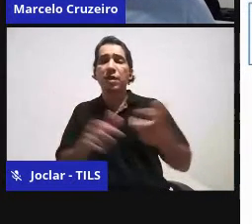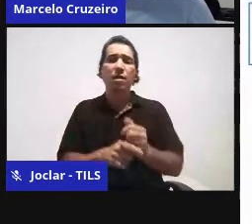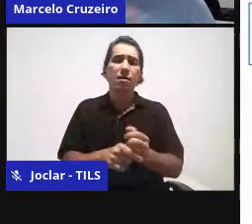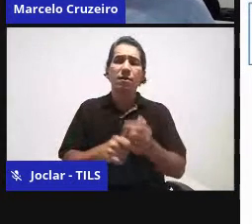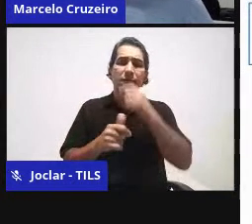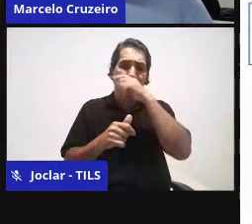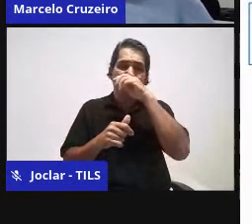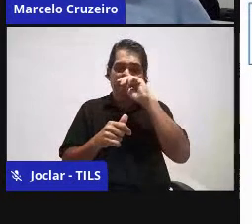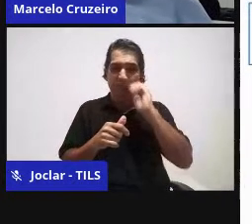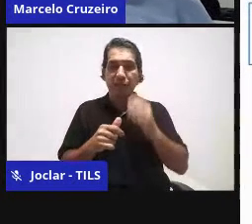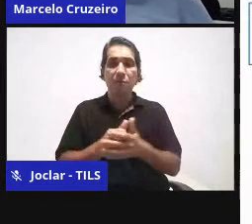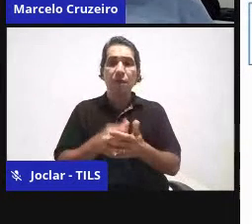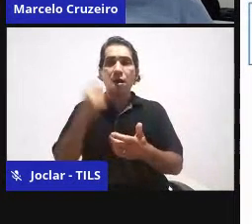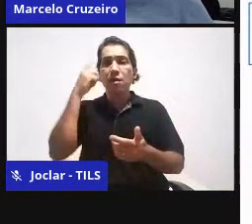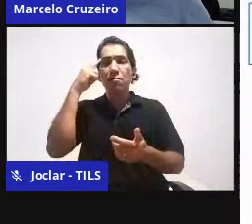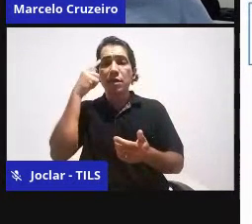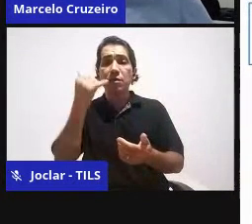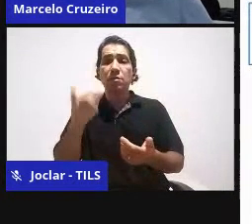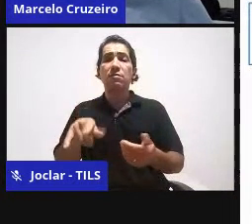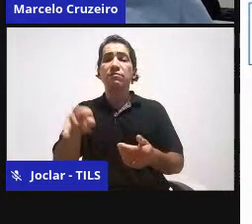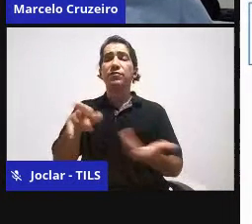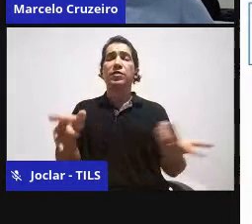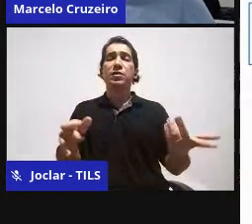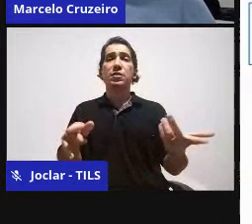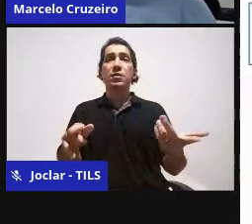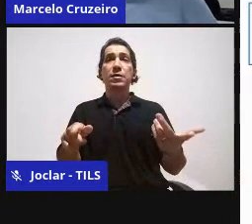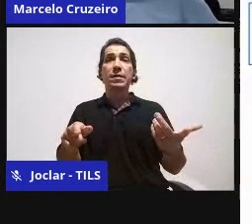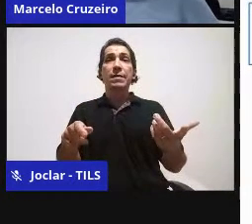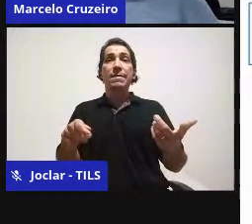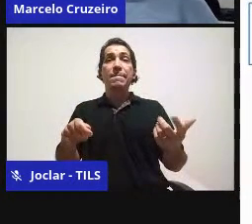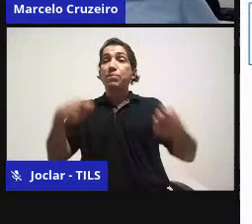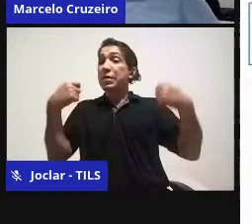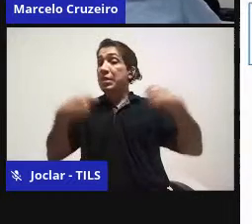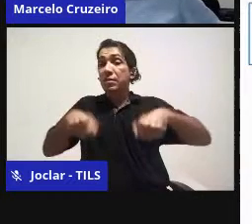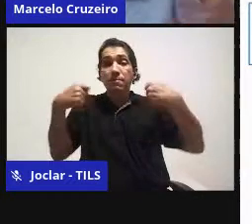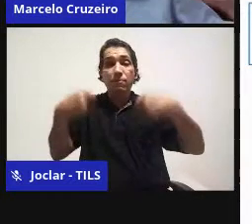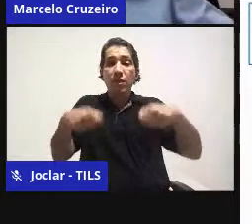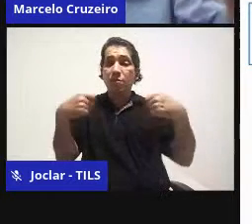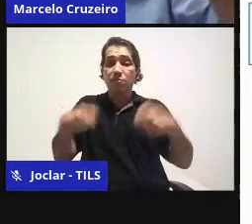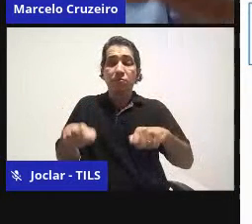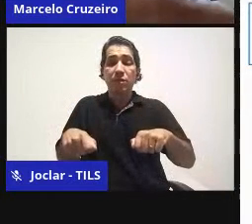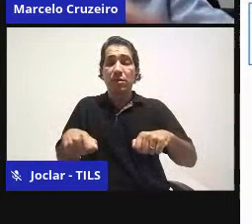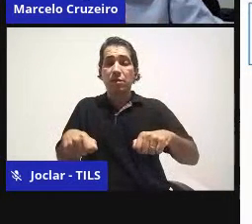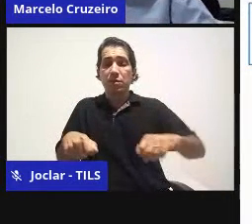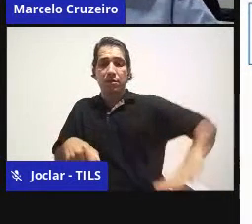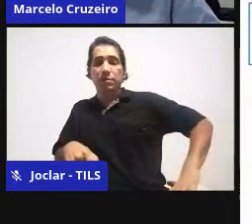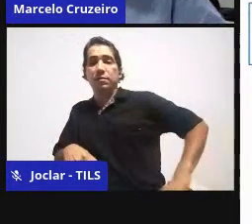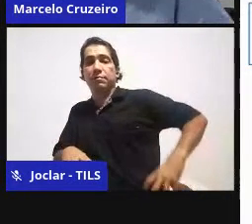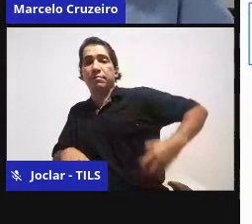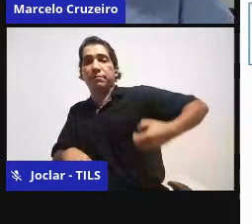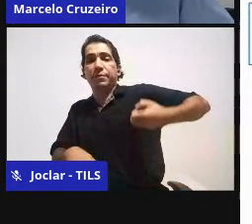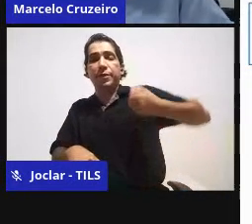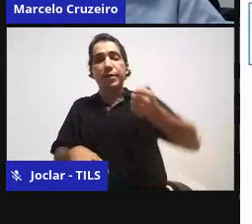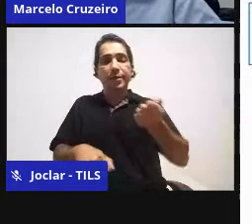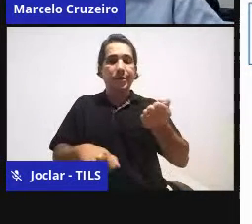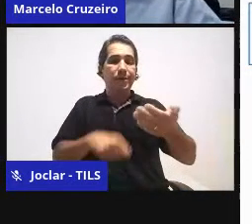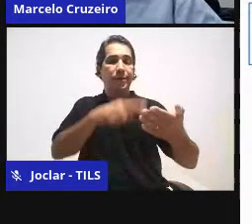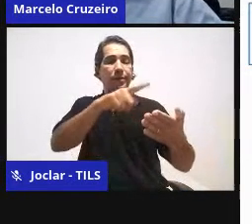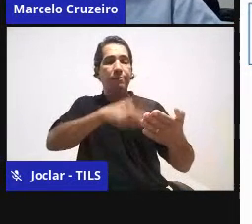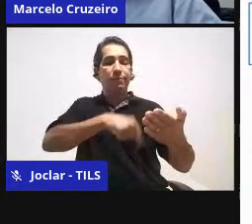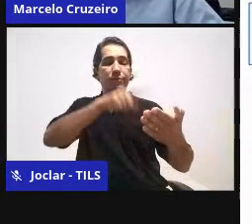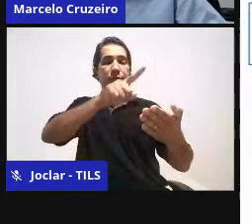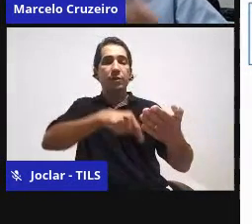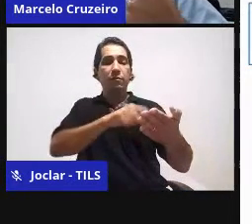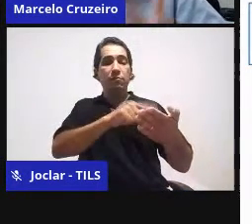de abrir e fechar aplicativos. Isso é a ideia da plataforma IoT, né? Ela converge todos os dados, todos